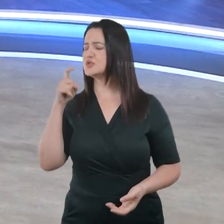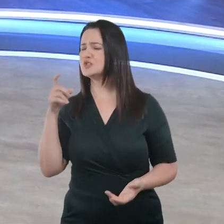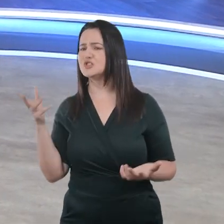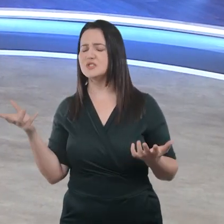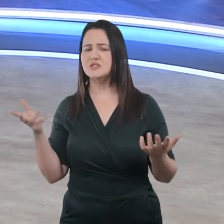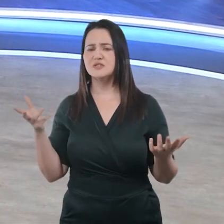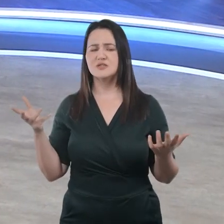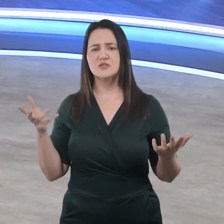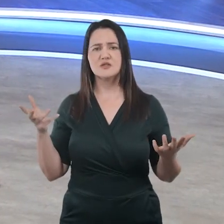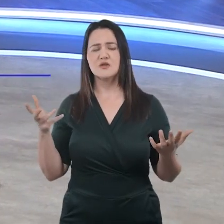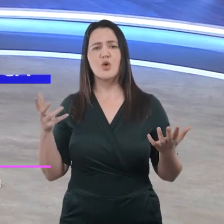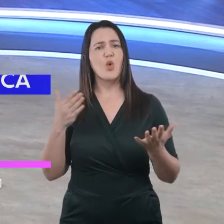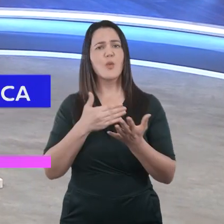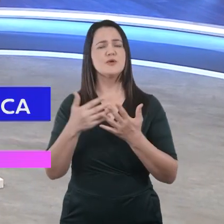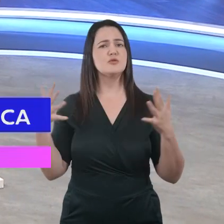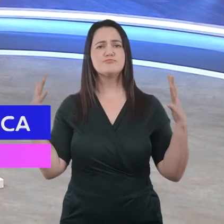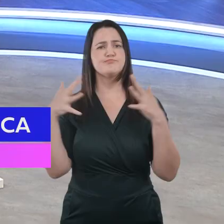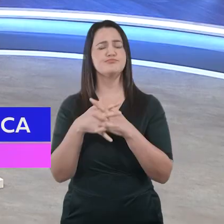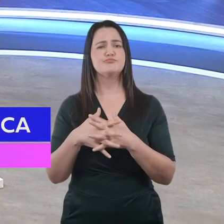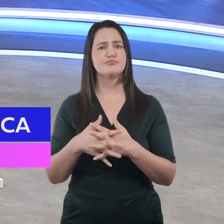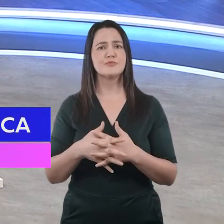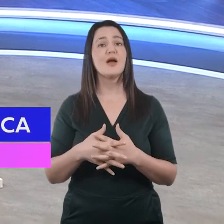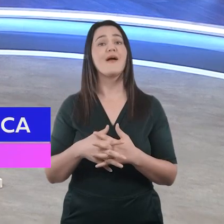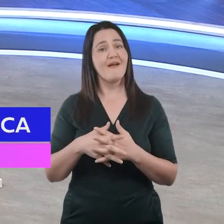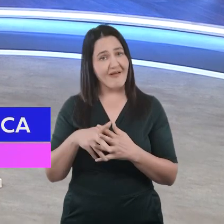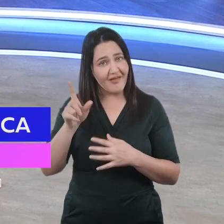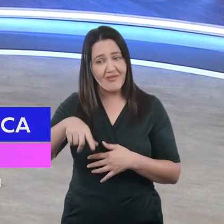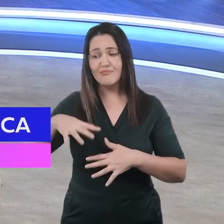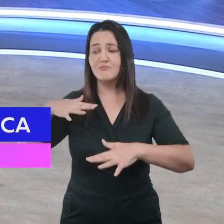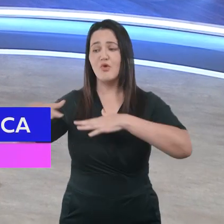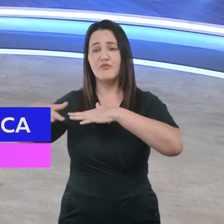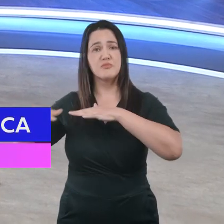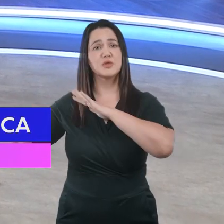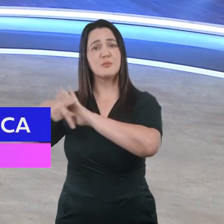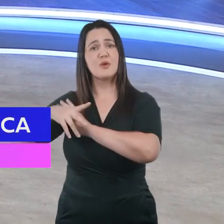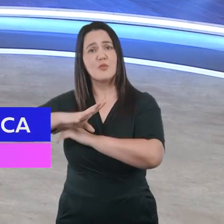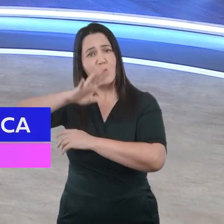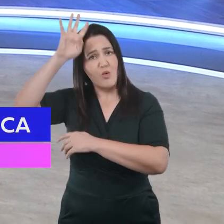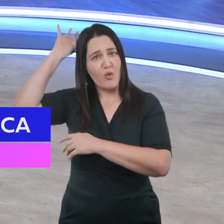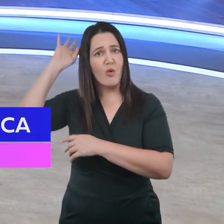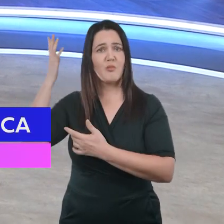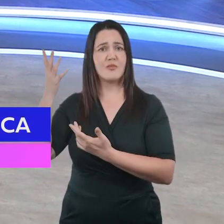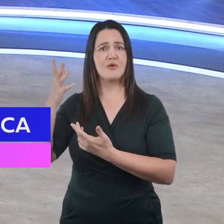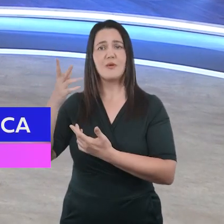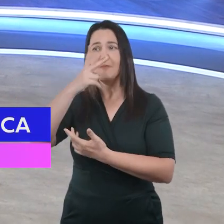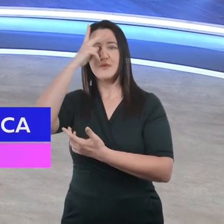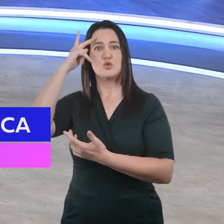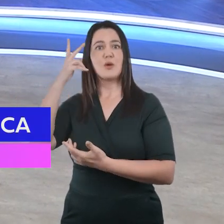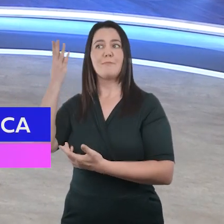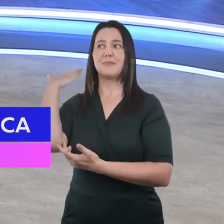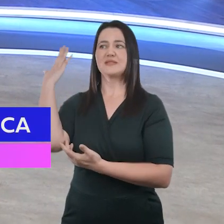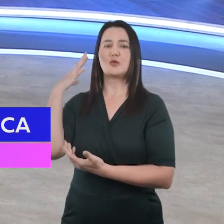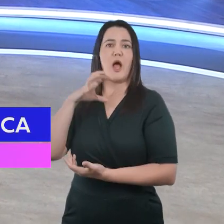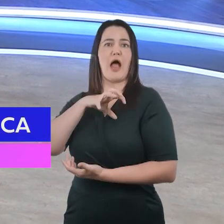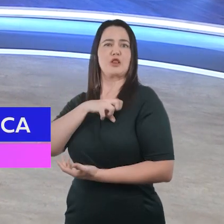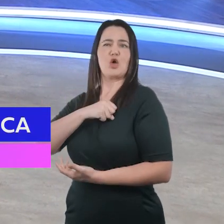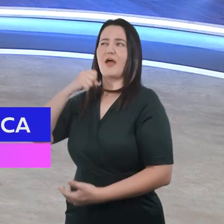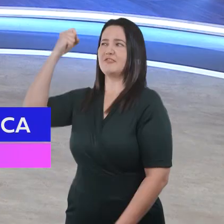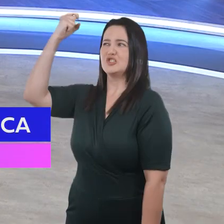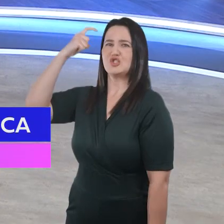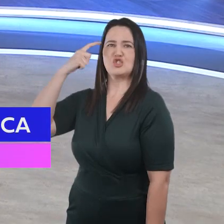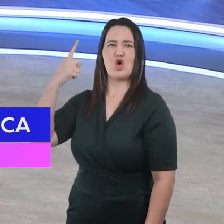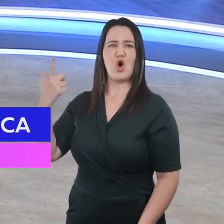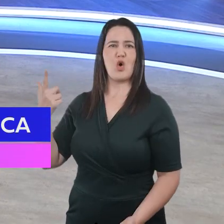já sabe qual é a origem dessas mentiras? A origem é do movimento pagão, dos adoradores do sol, daqueles